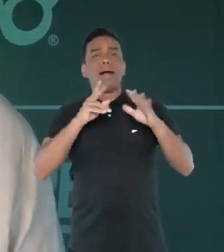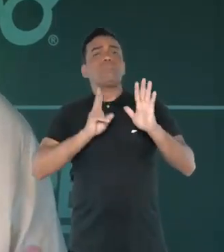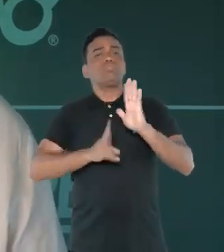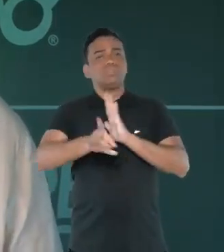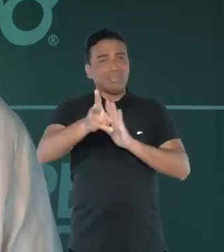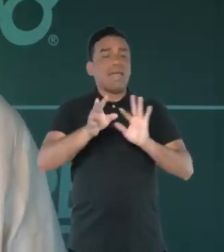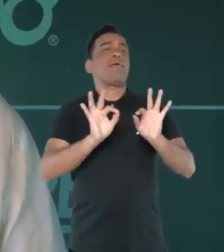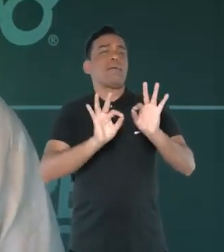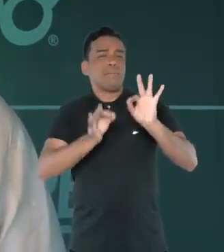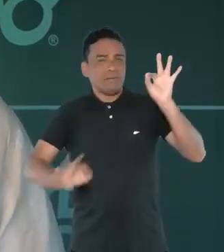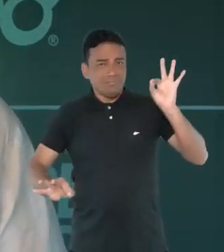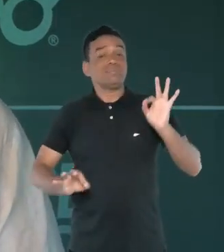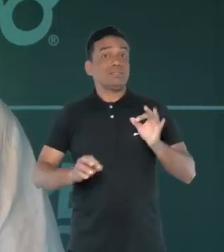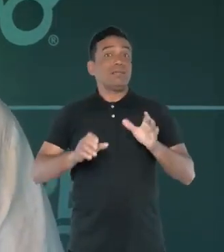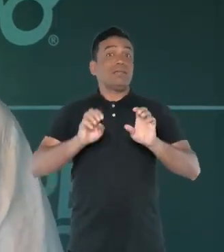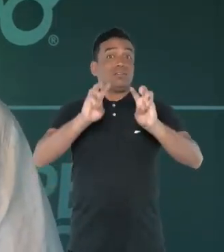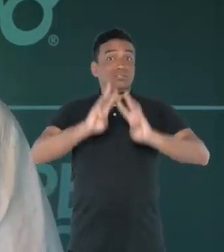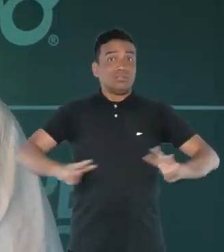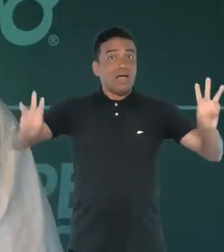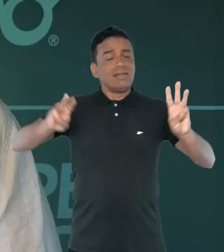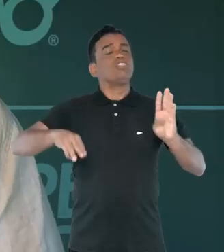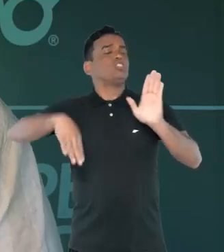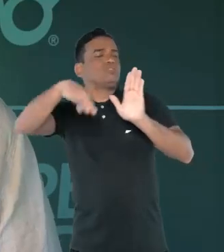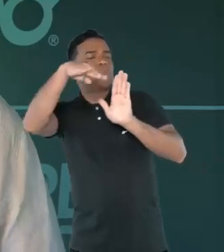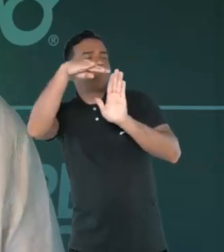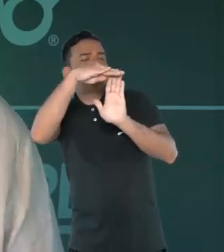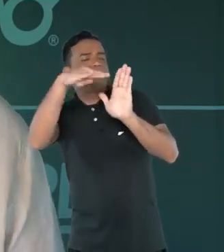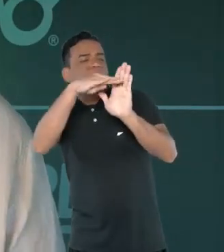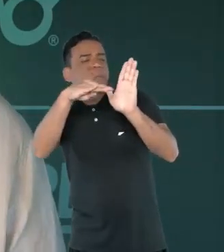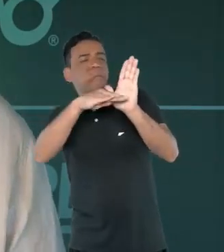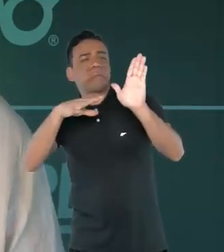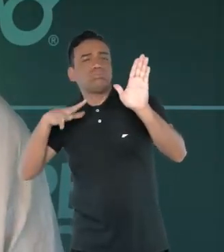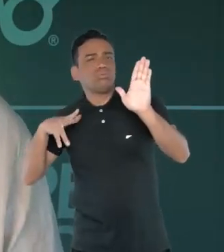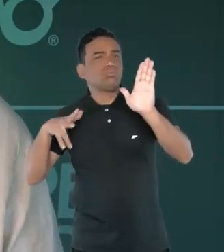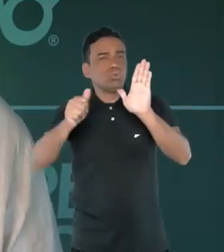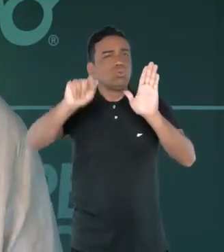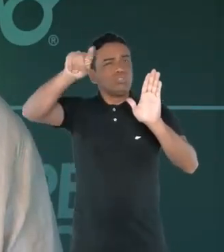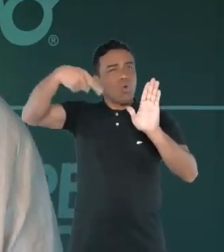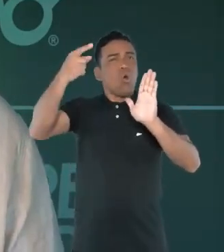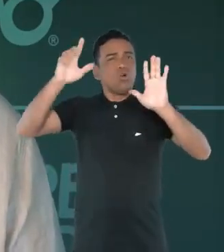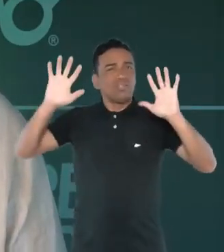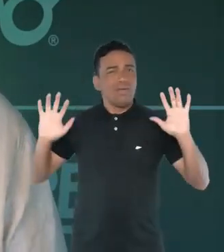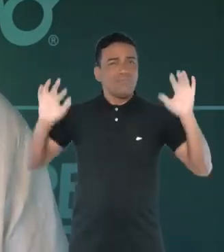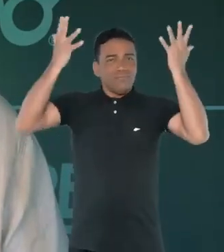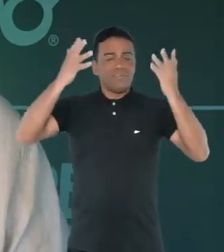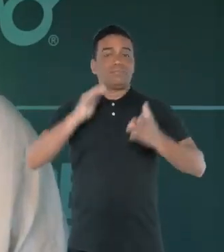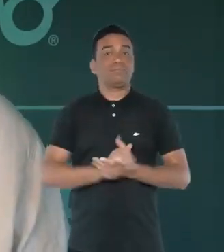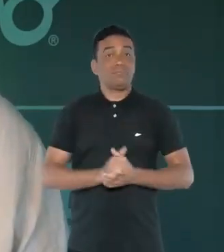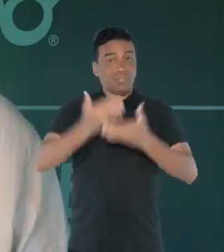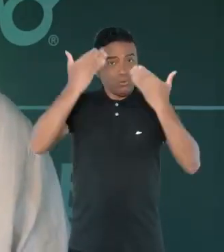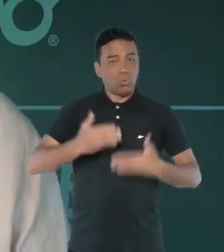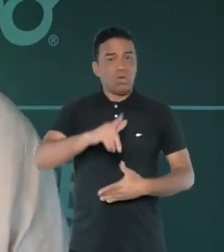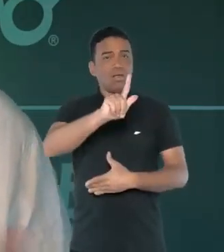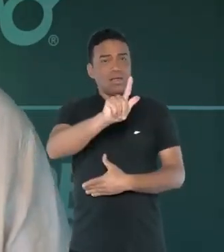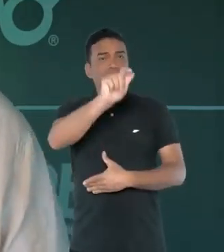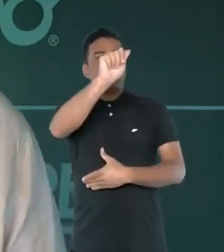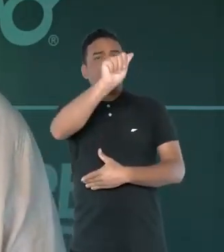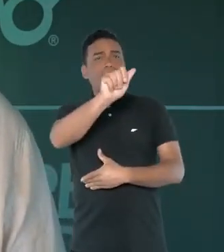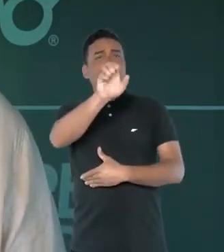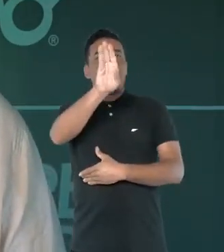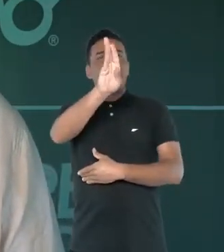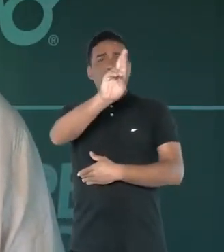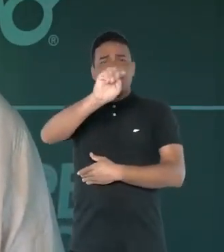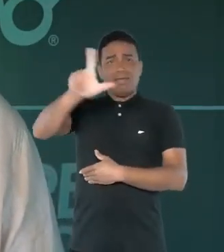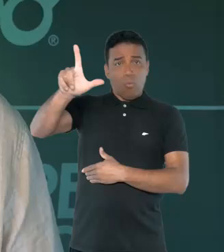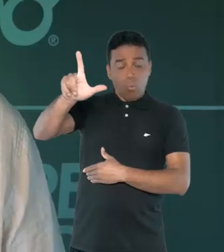site sempreumpapo.com.br você encontra toda a nossa programação de próximos eventos. Eu sou Gabriel Pinheiro e agora nós vamos